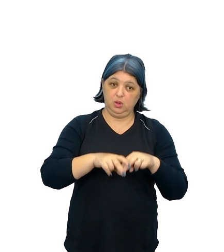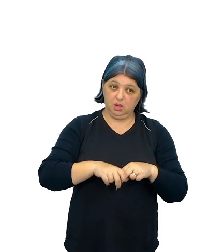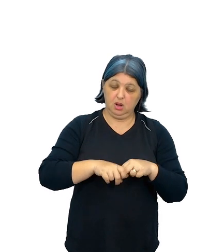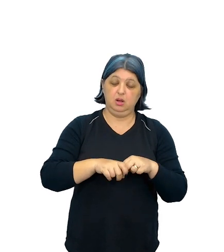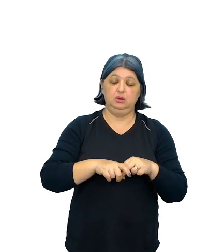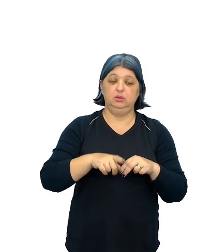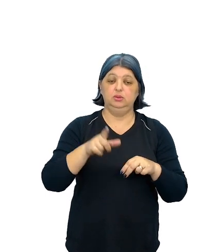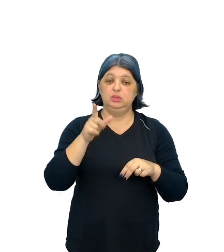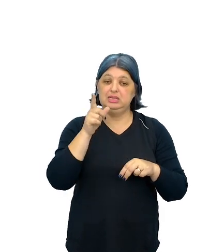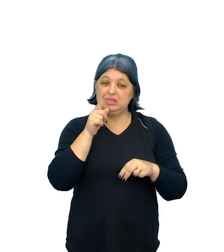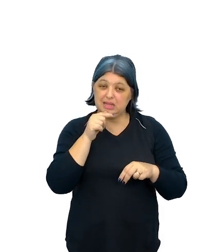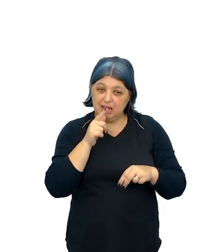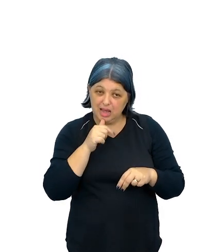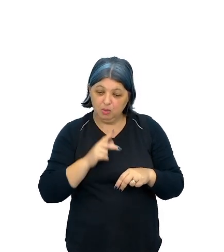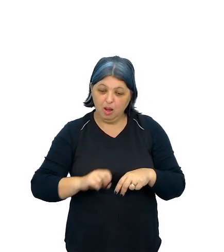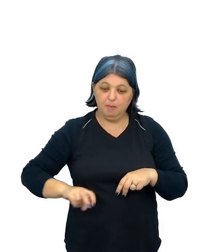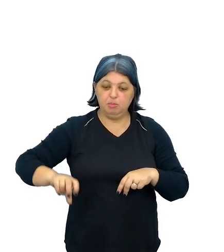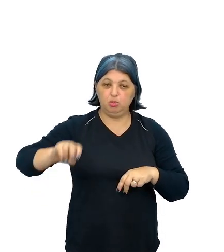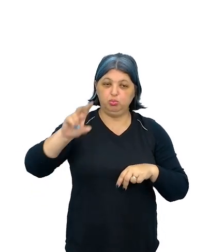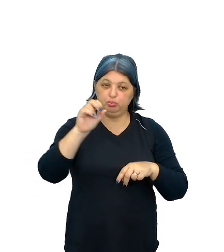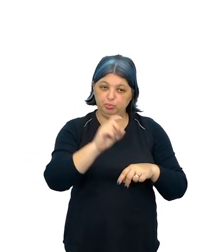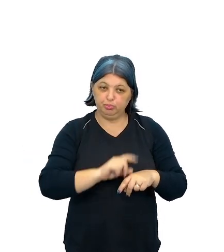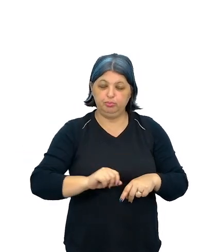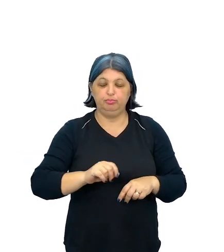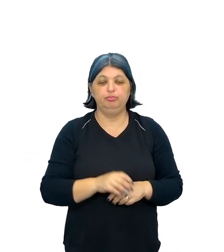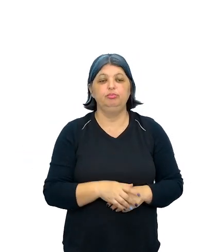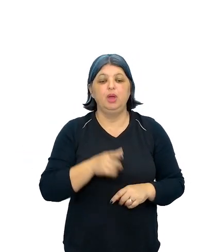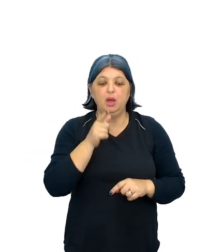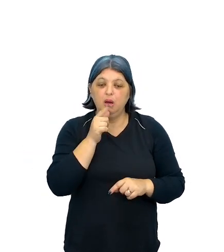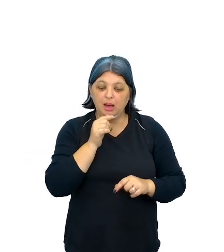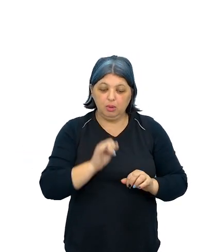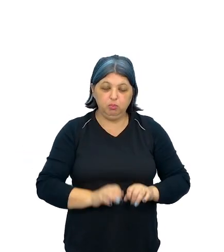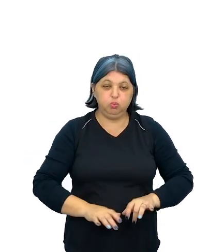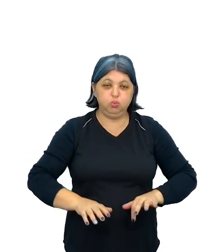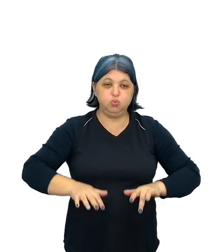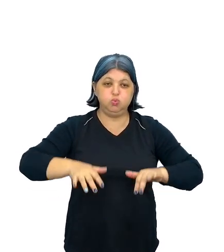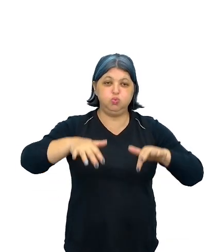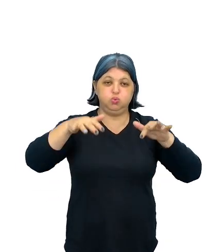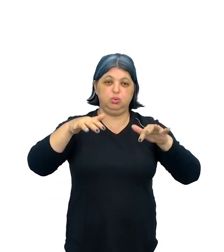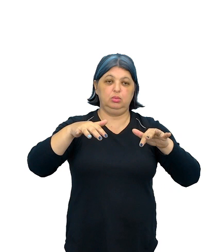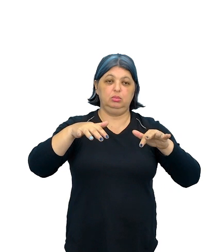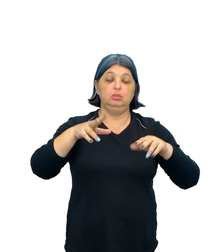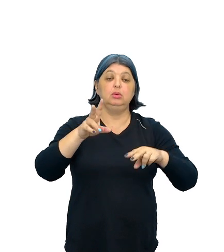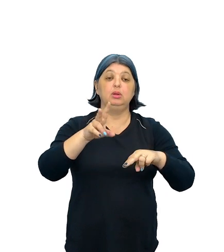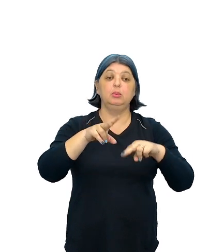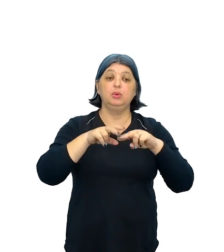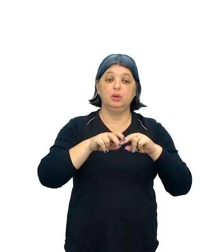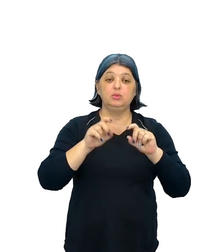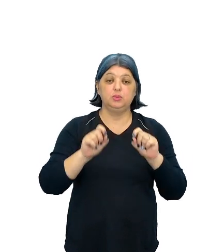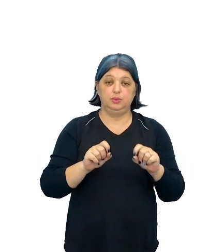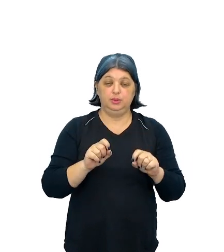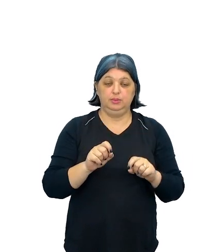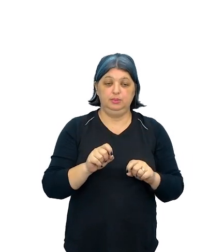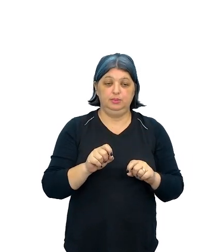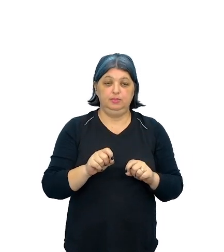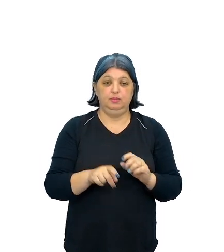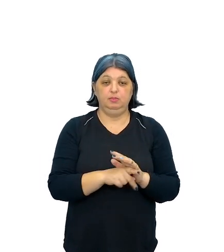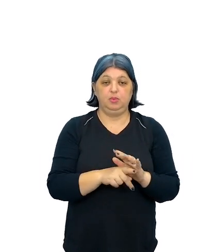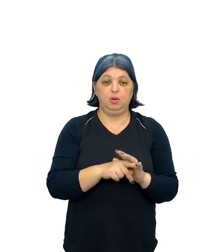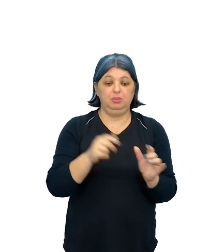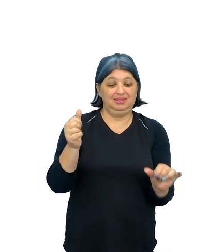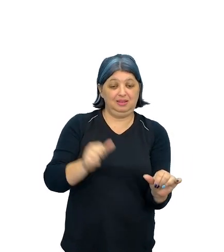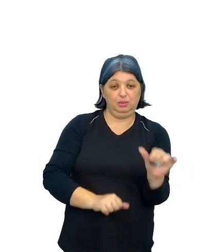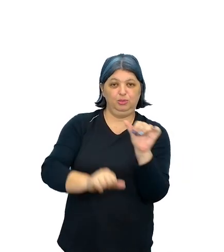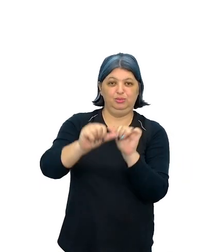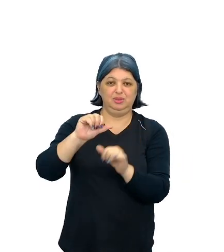E essas enchentes ocorrem em decorrência do aumento, né, da questão